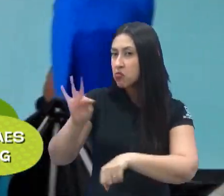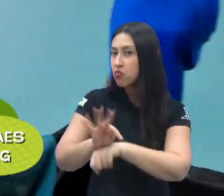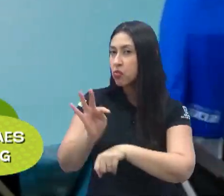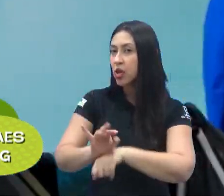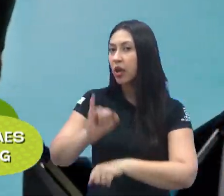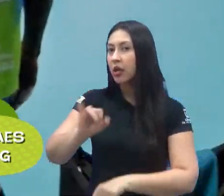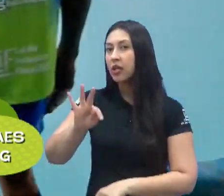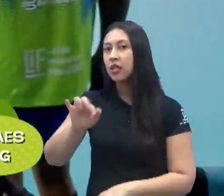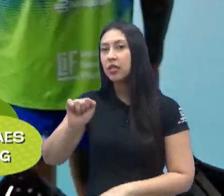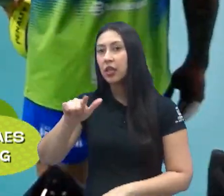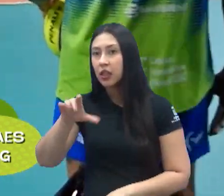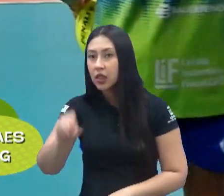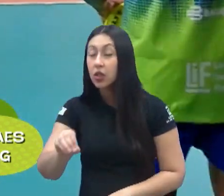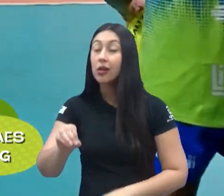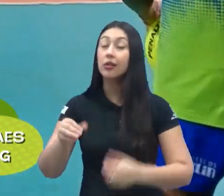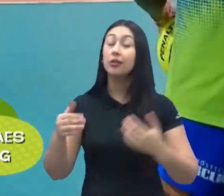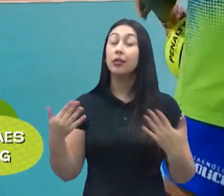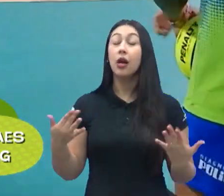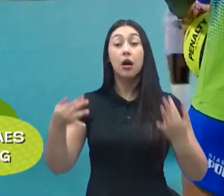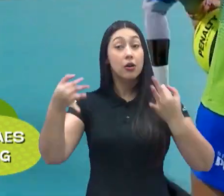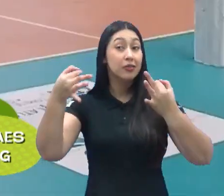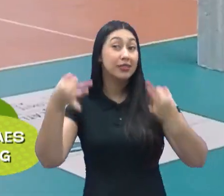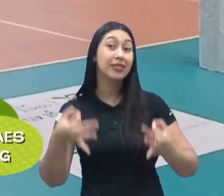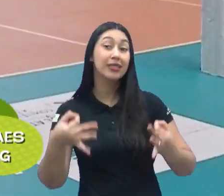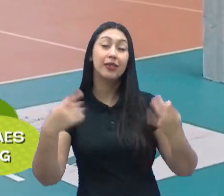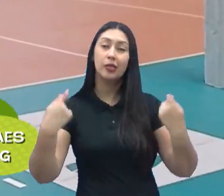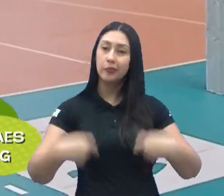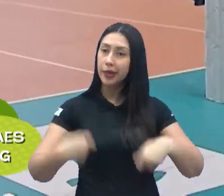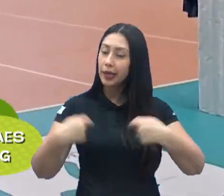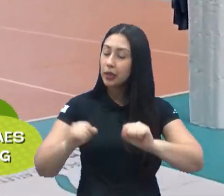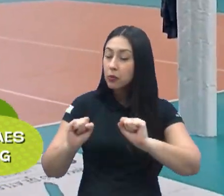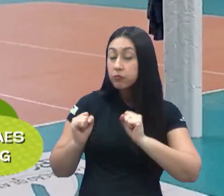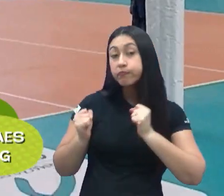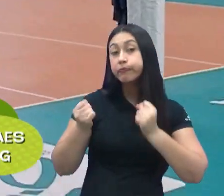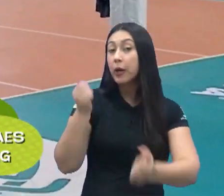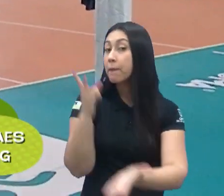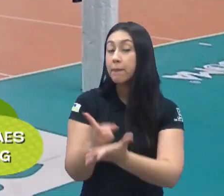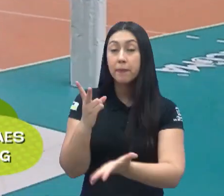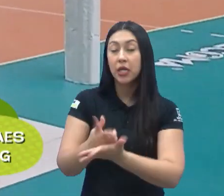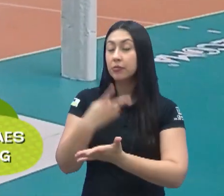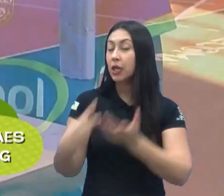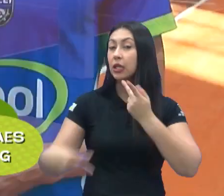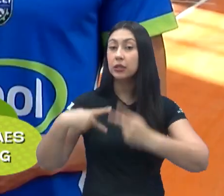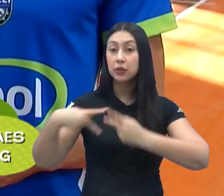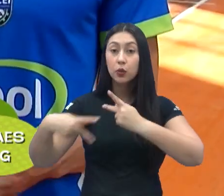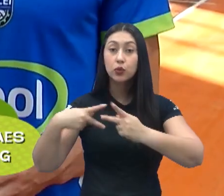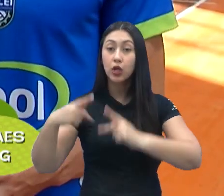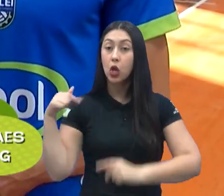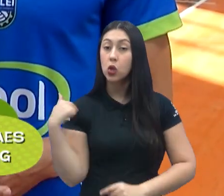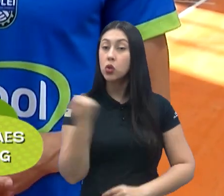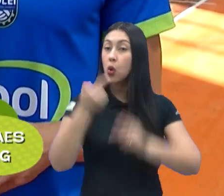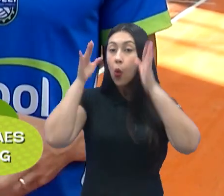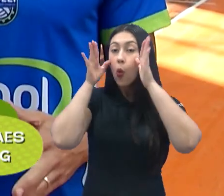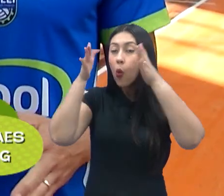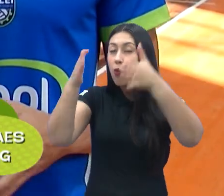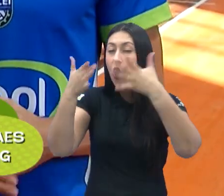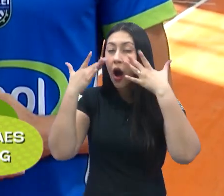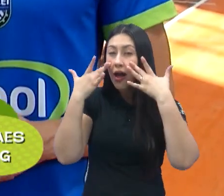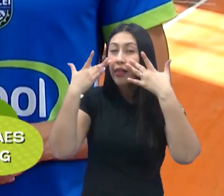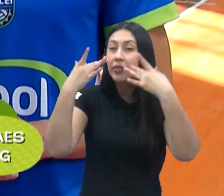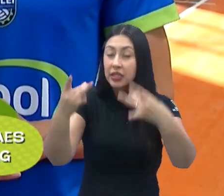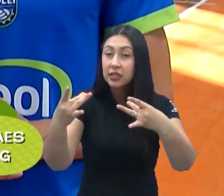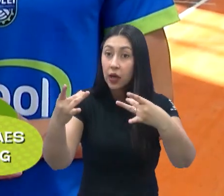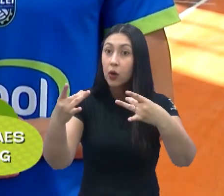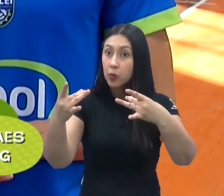com certeza nos exigir demais, mesmo dentro de casa. Então acho que o nosso foco, a nossa atenção, o nosso espírito de atenção,